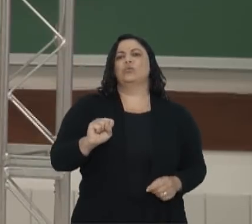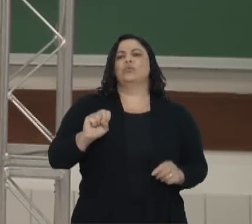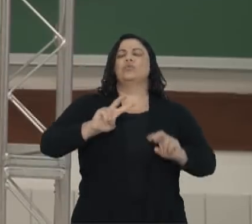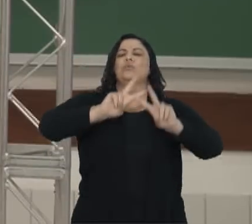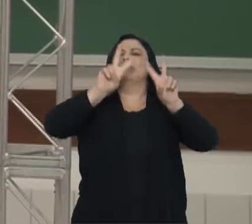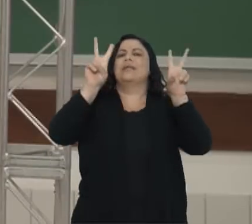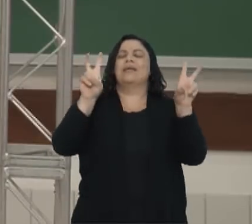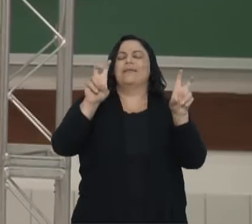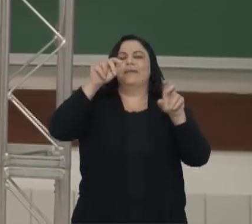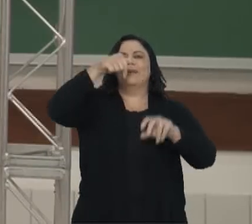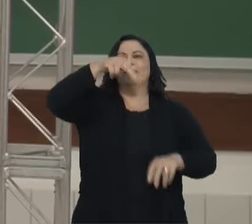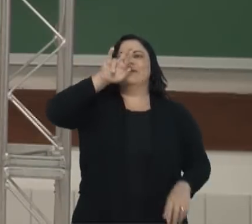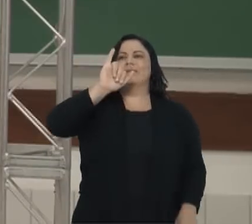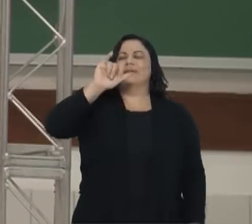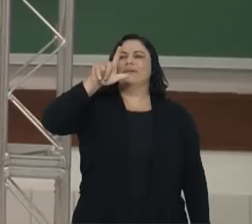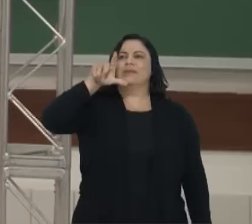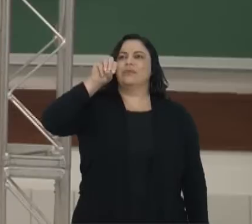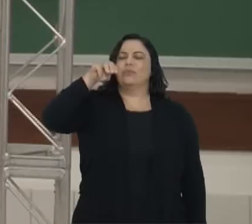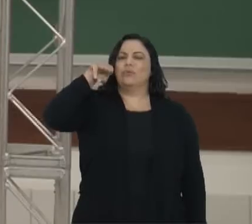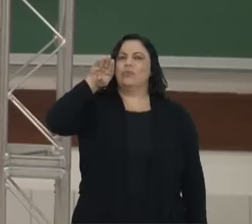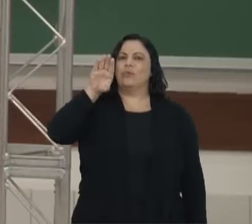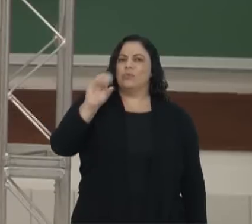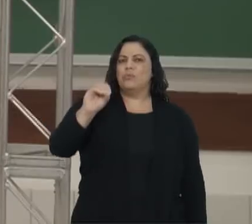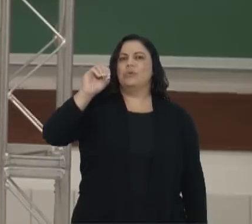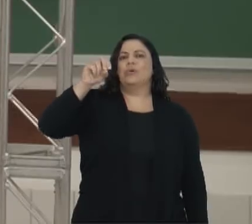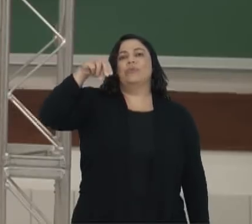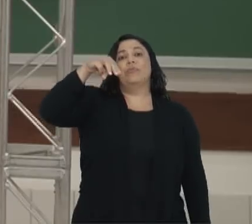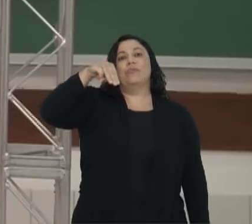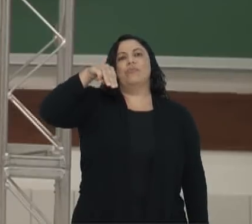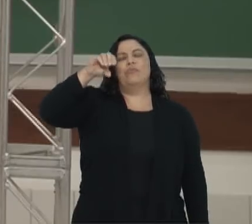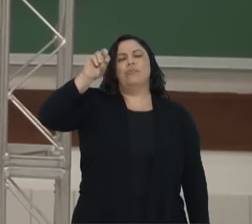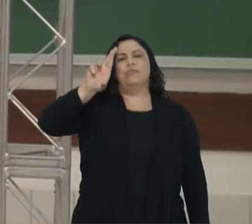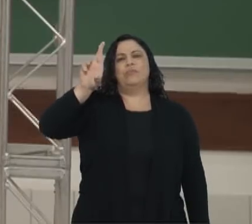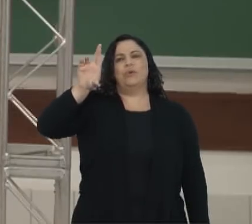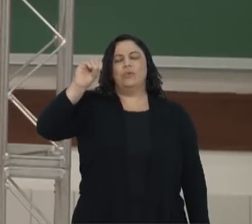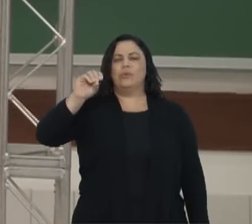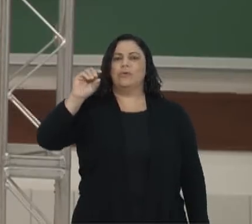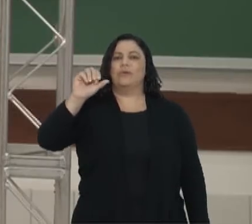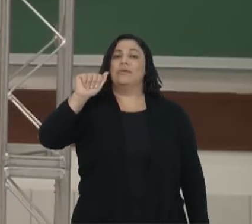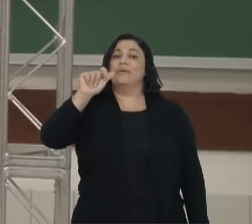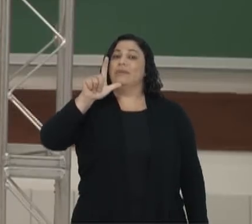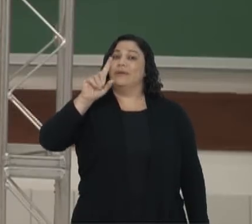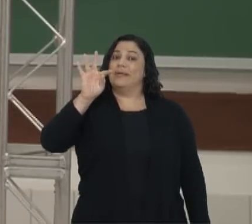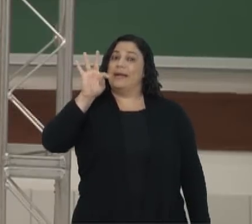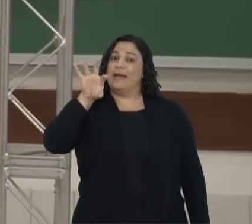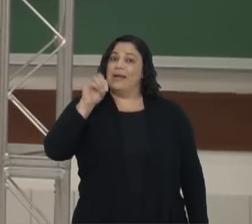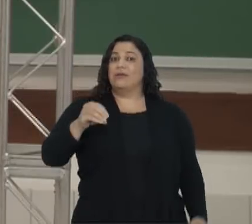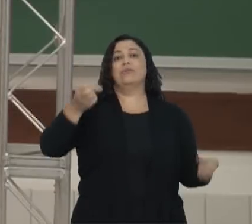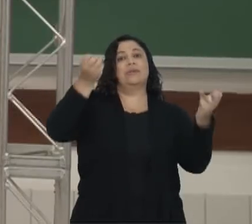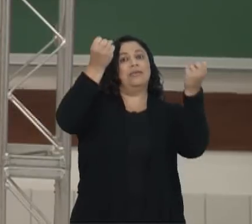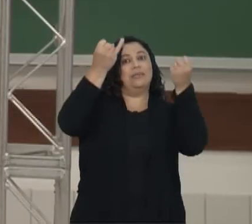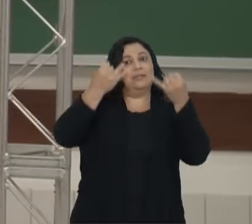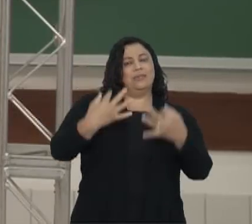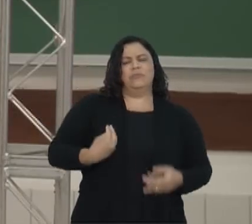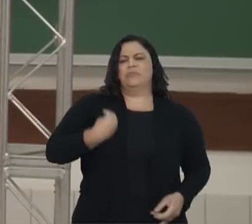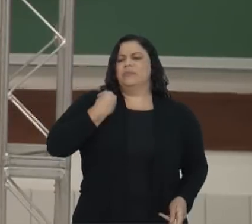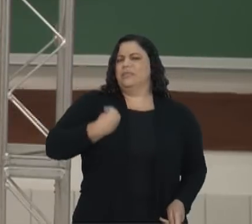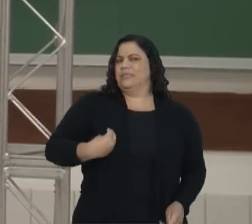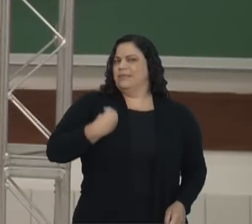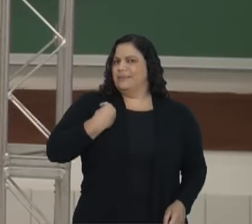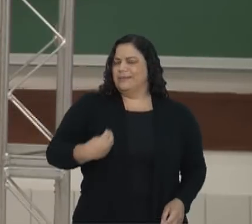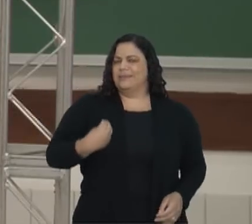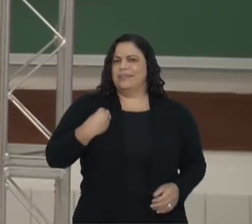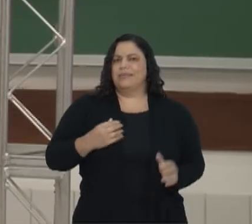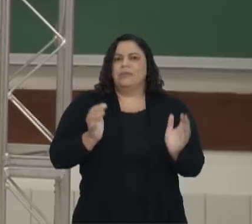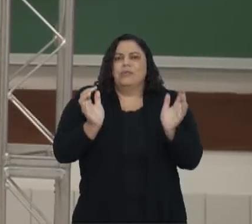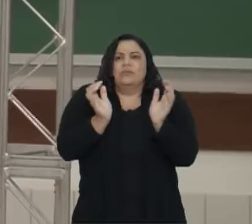Morro Alto, que ela fala justamente dessa ideia de presença dos povos africanos